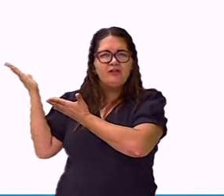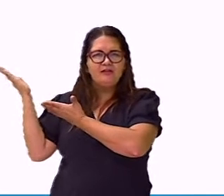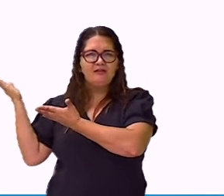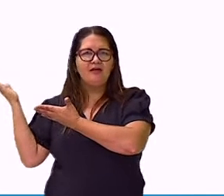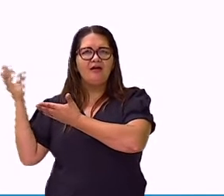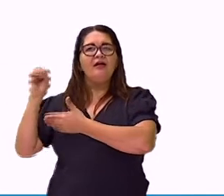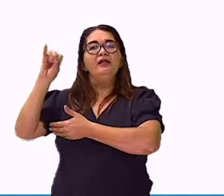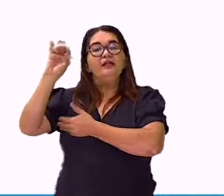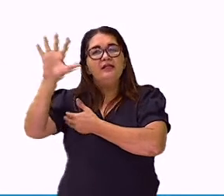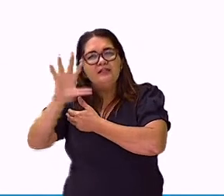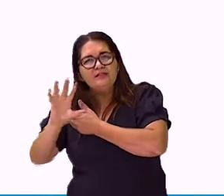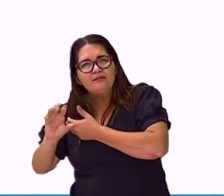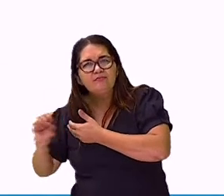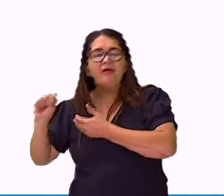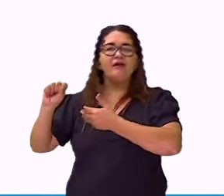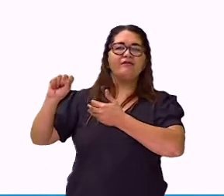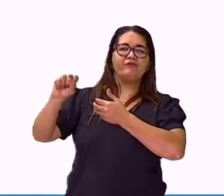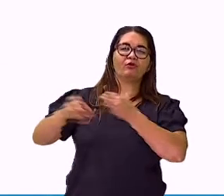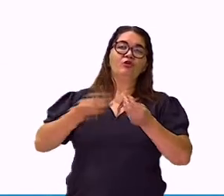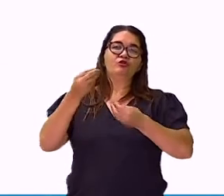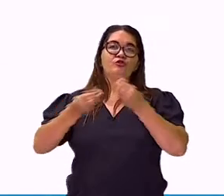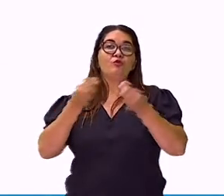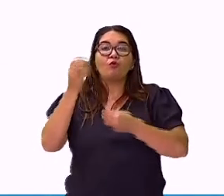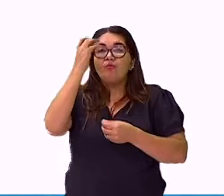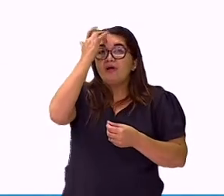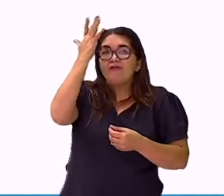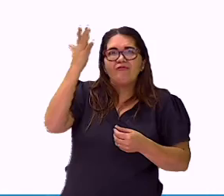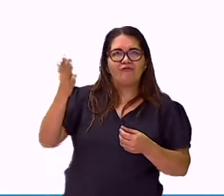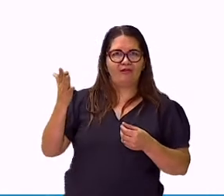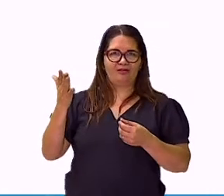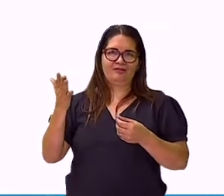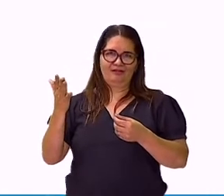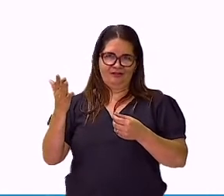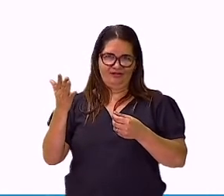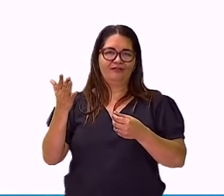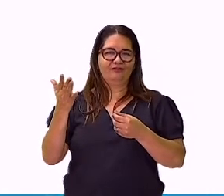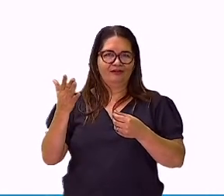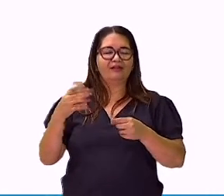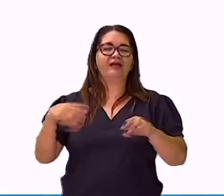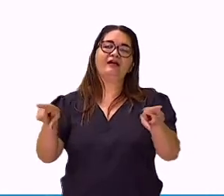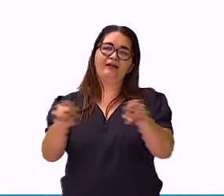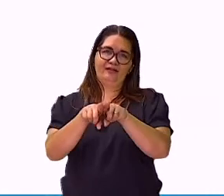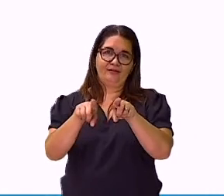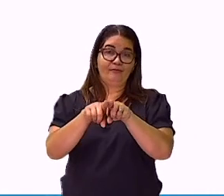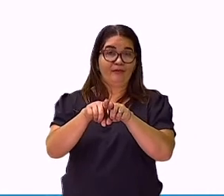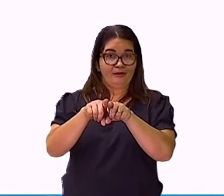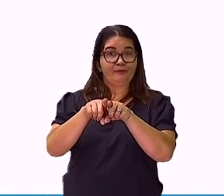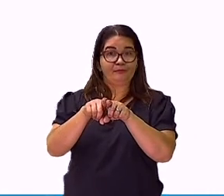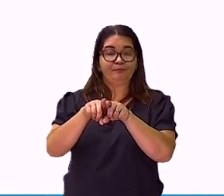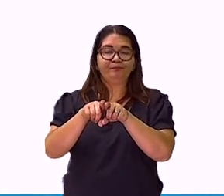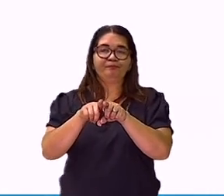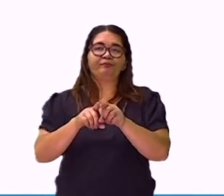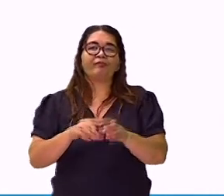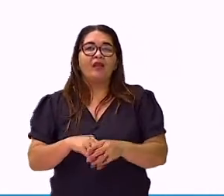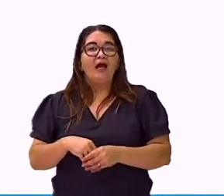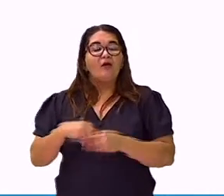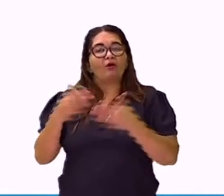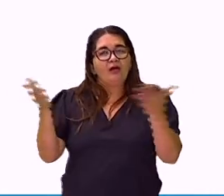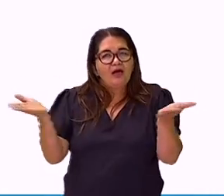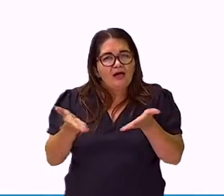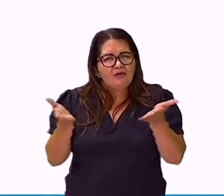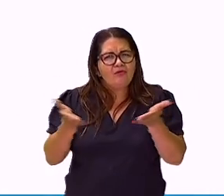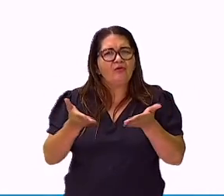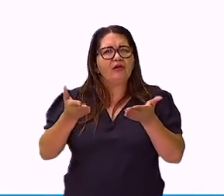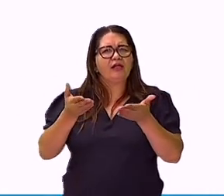fazer comércio com os gregos e com toda essa região até chegar à Europa. Aqui nós